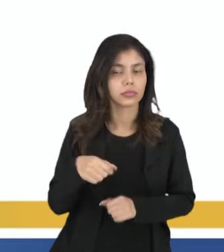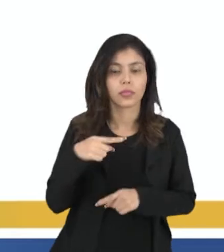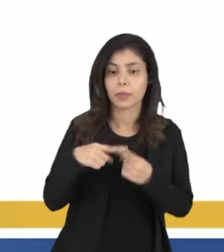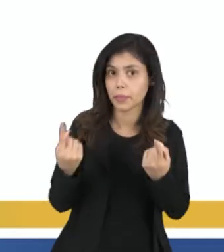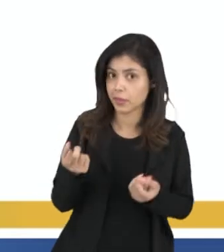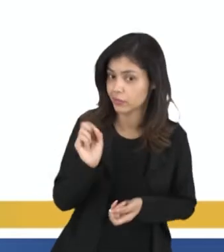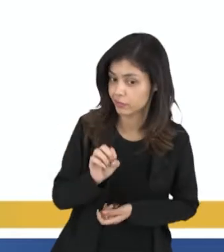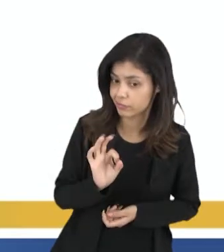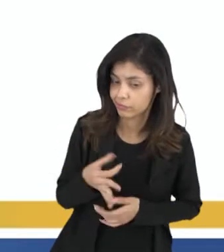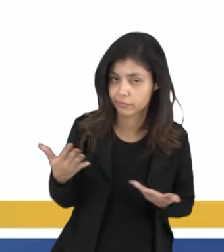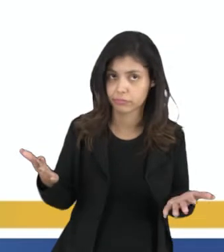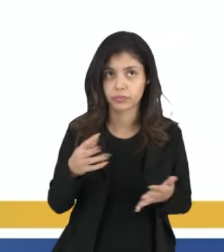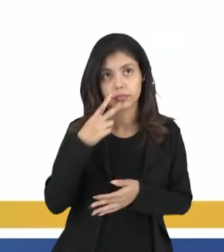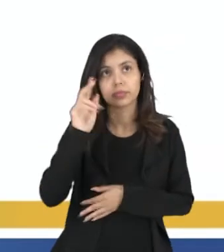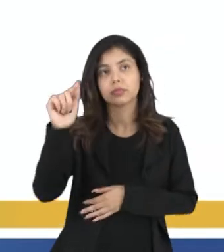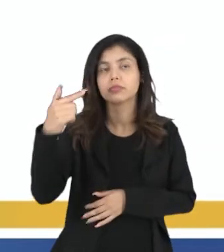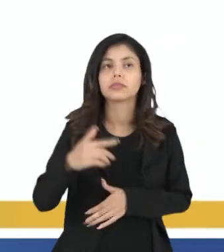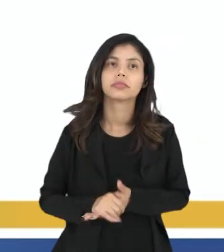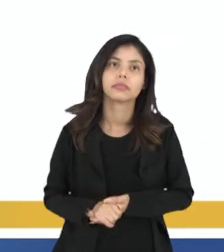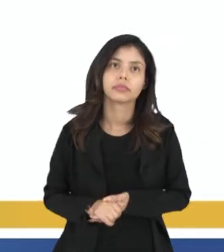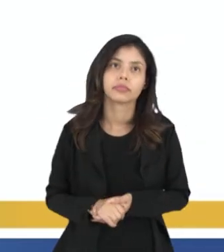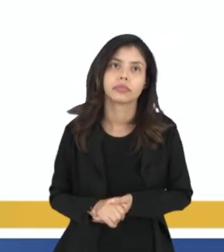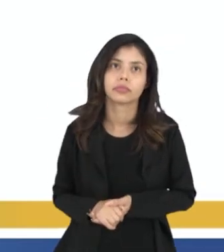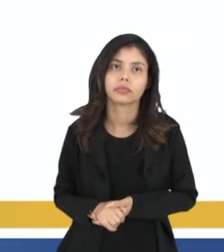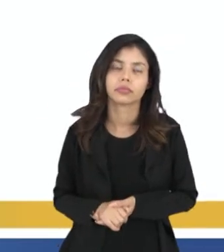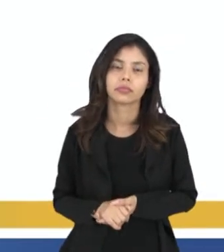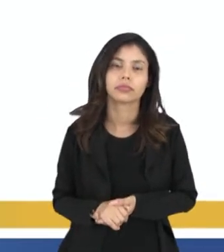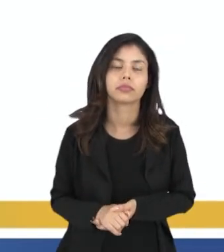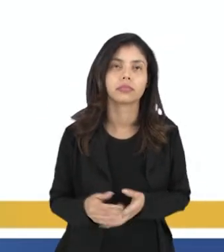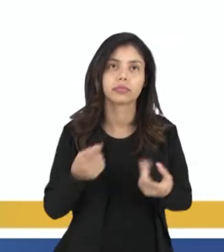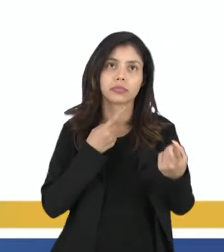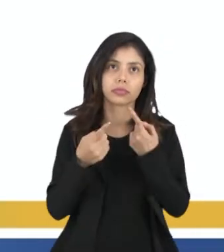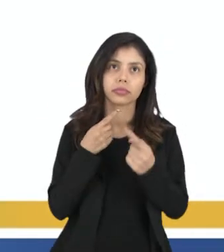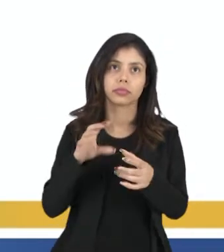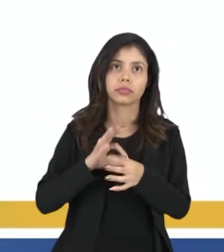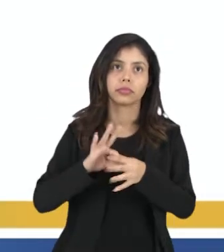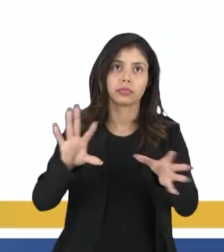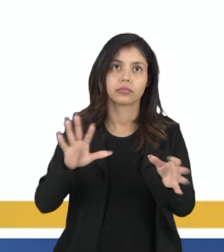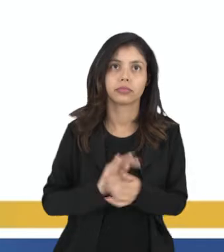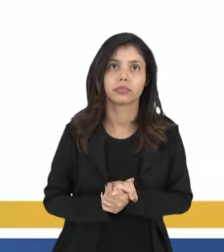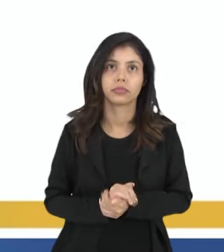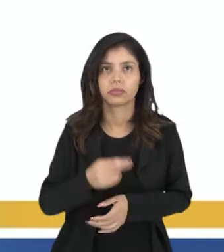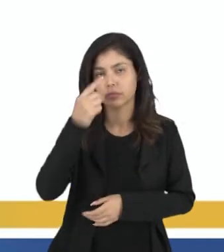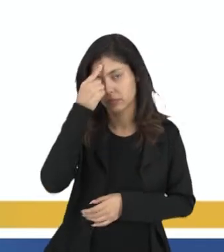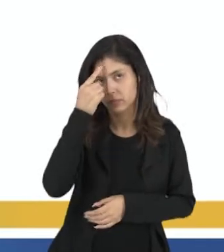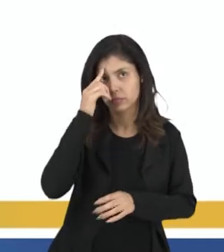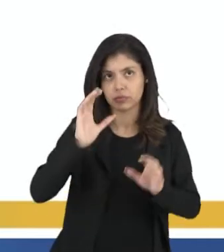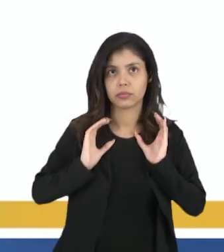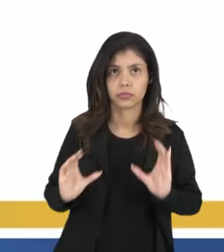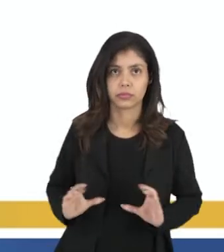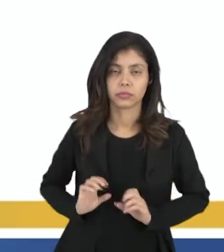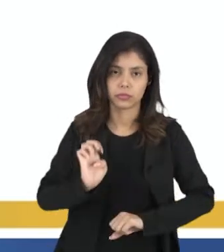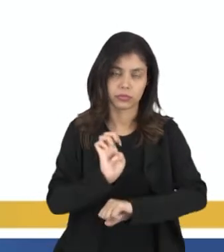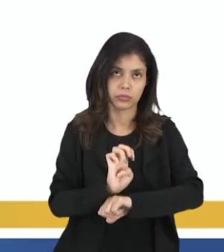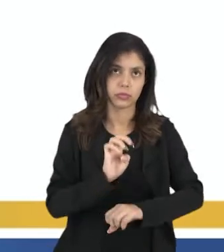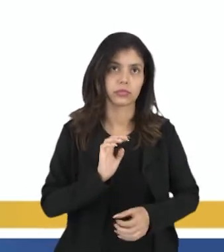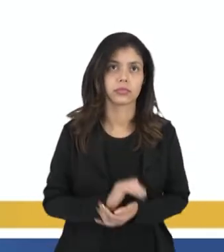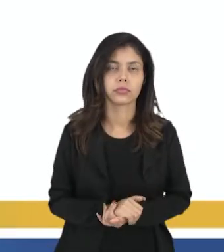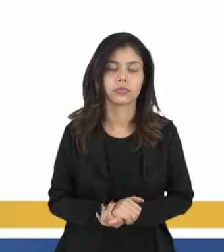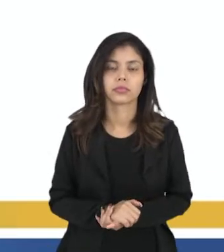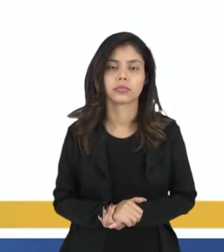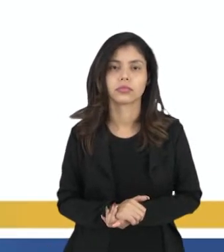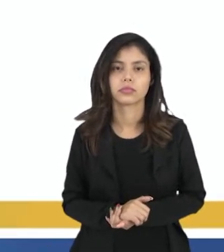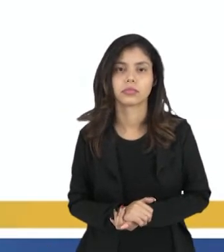nossa certa. Vamos ver as outras alternativas, né? Debate livre e racional entre cidadão e